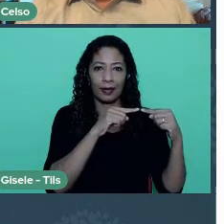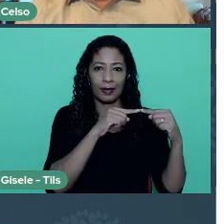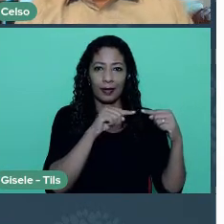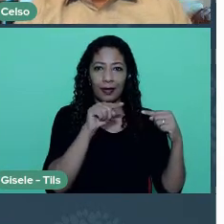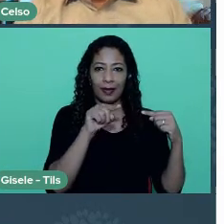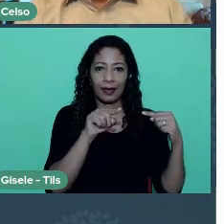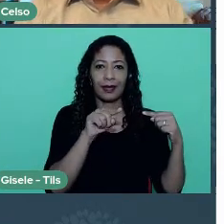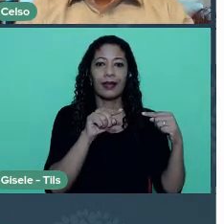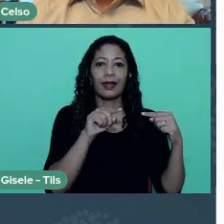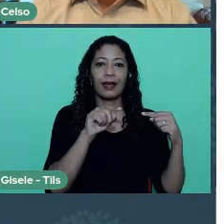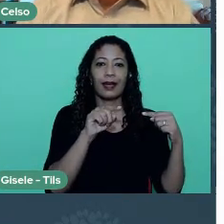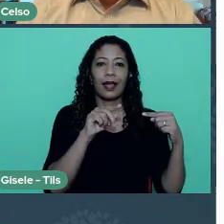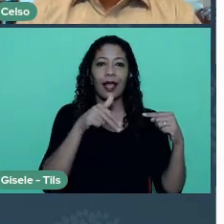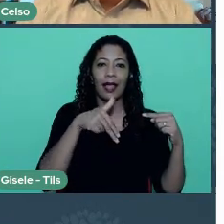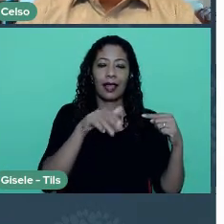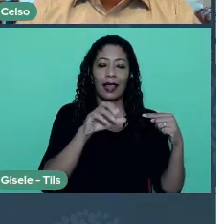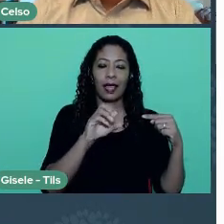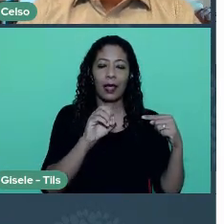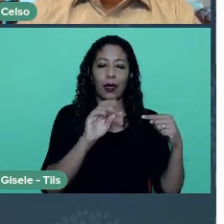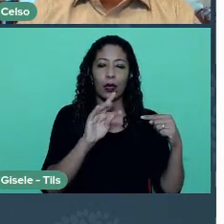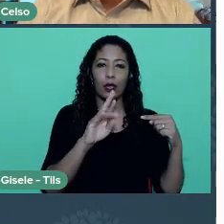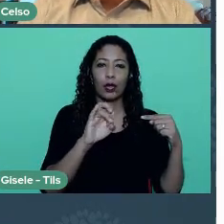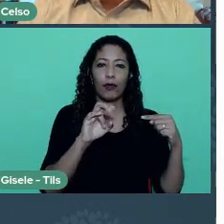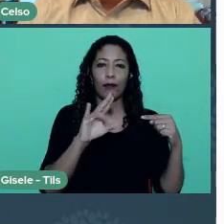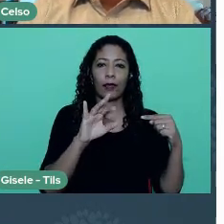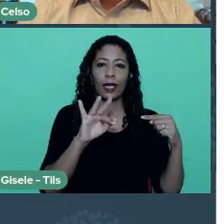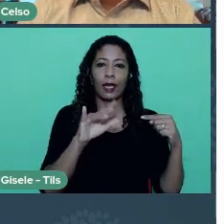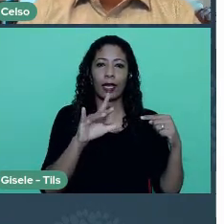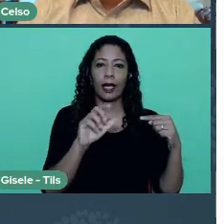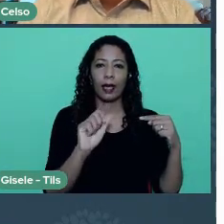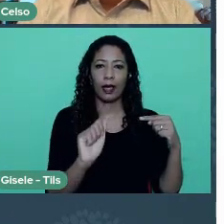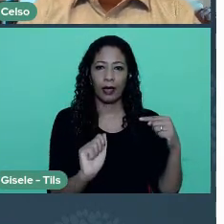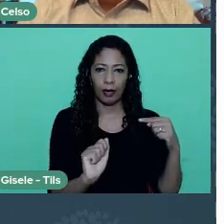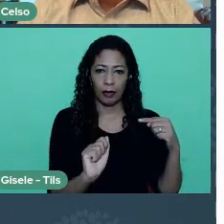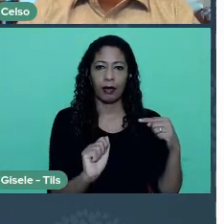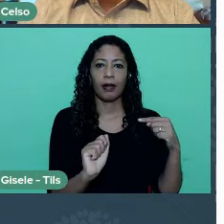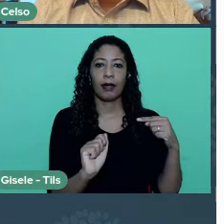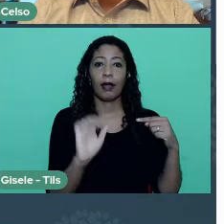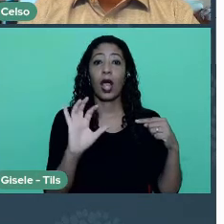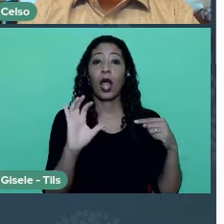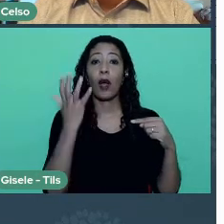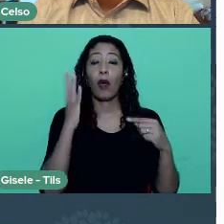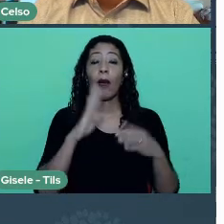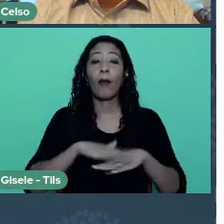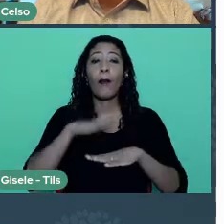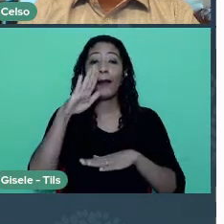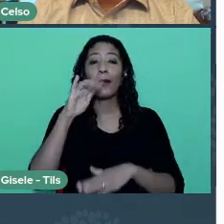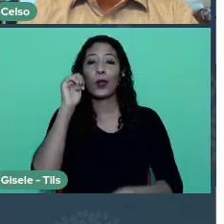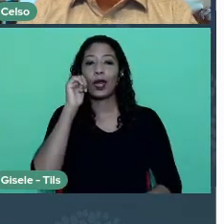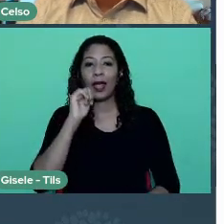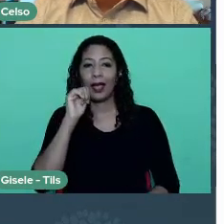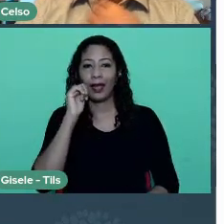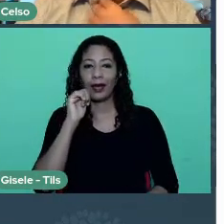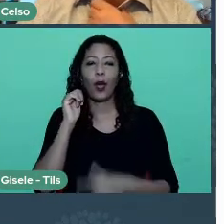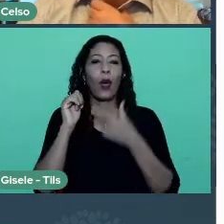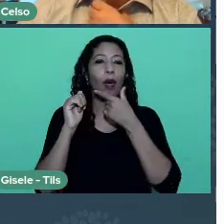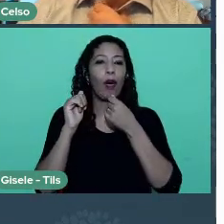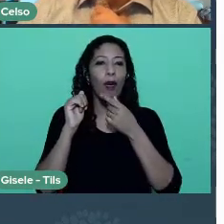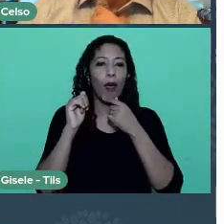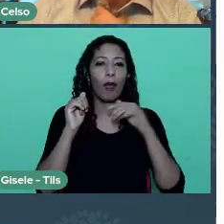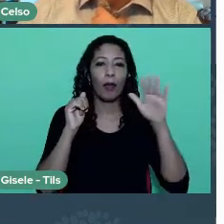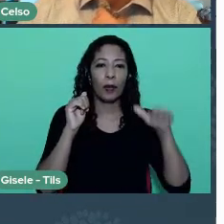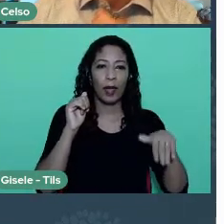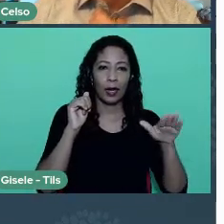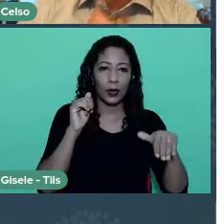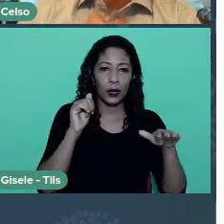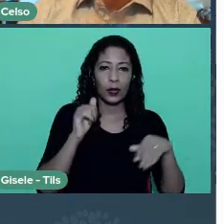a asma neutrofílica, ela parece acontecer mais em mulheres do que em homens, né? Então, aqui